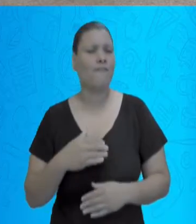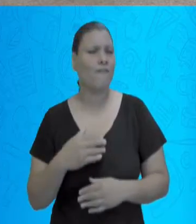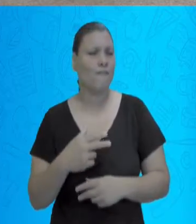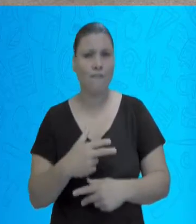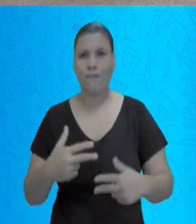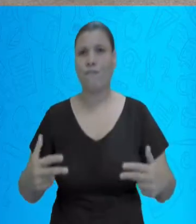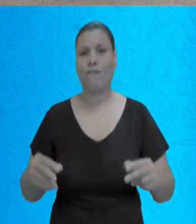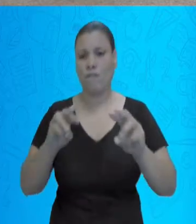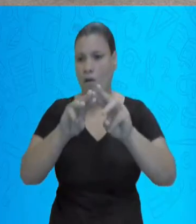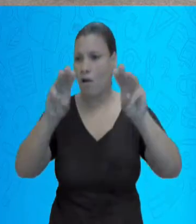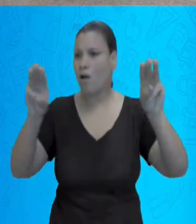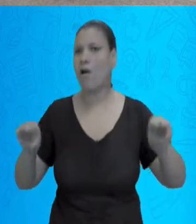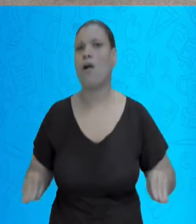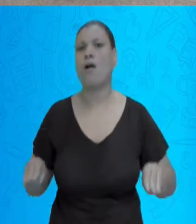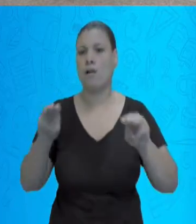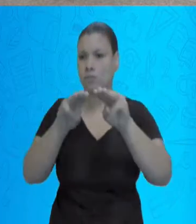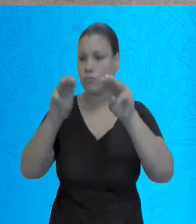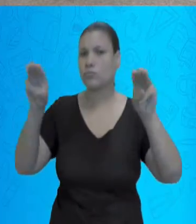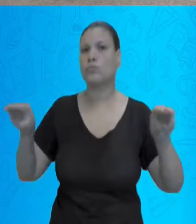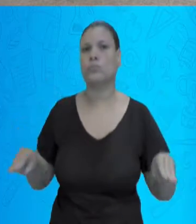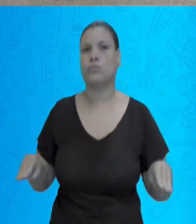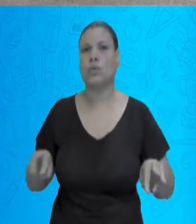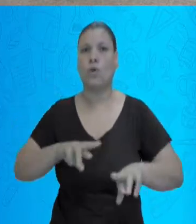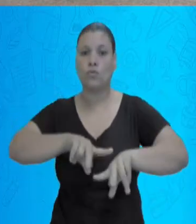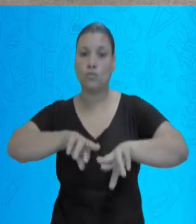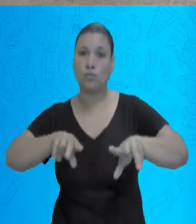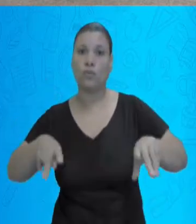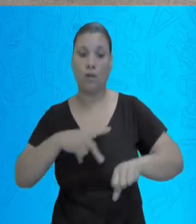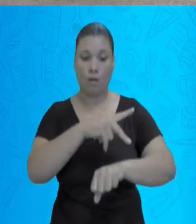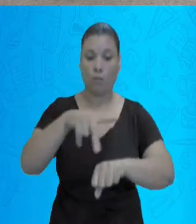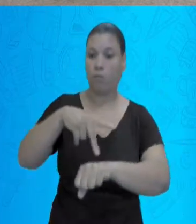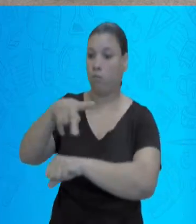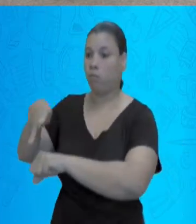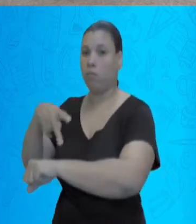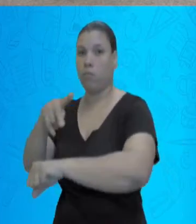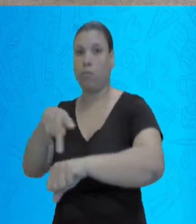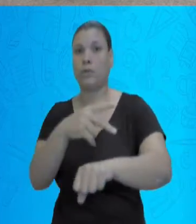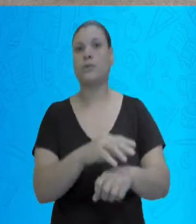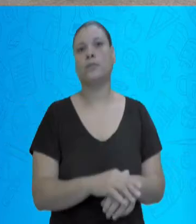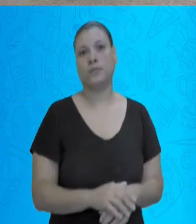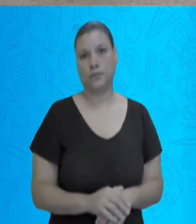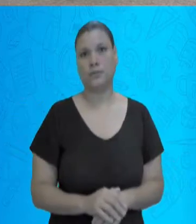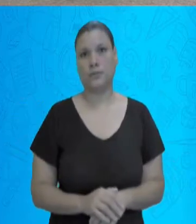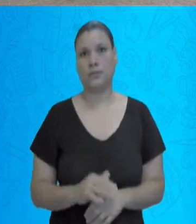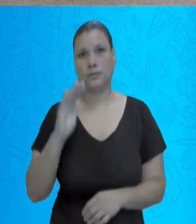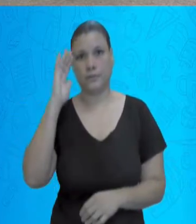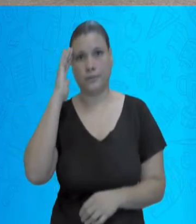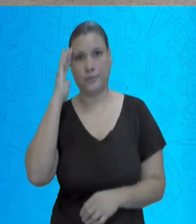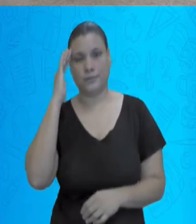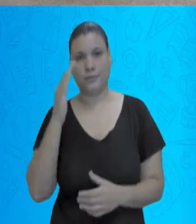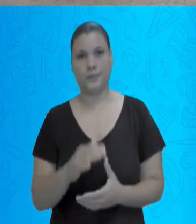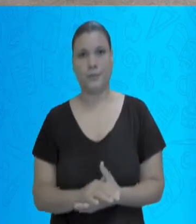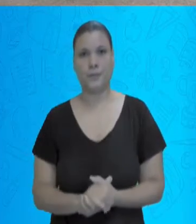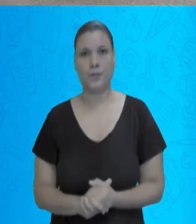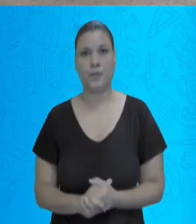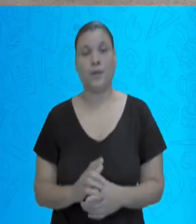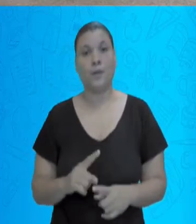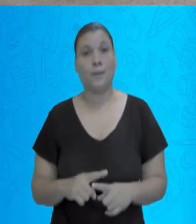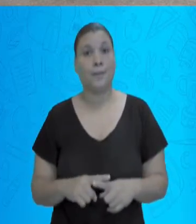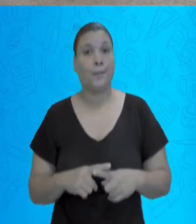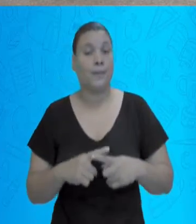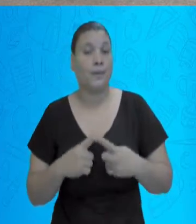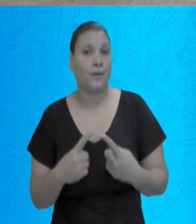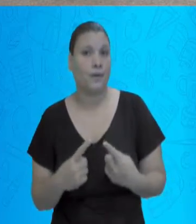aberto em 1793. Até aí já havia melhorado um pouco. Eles saíram